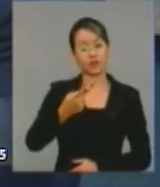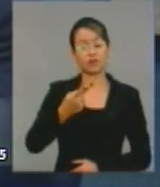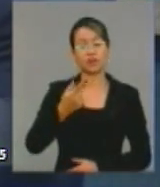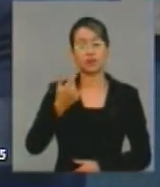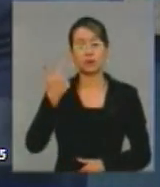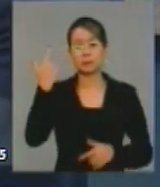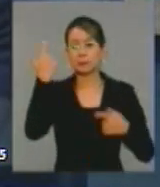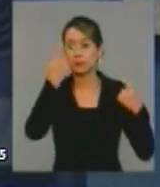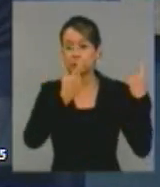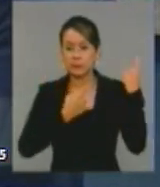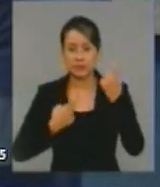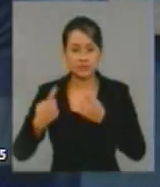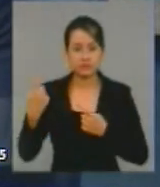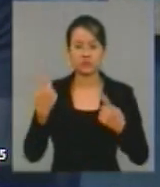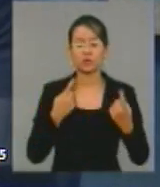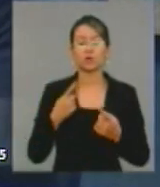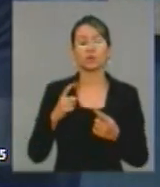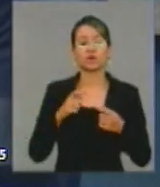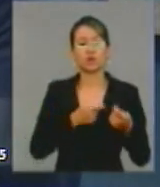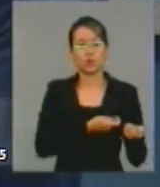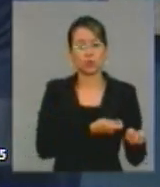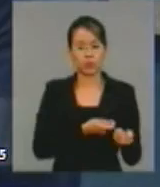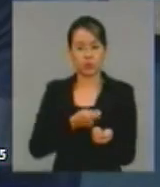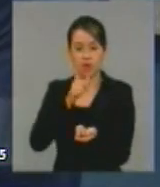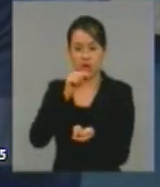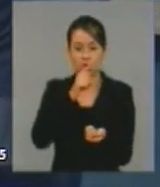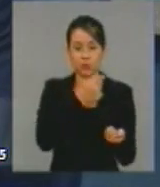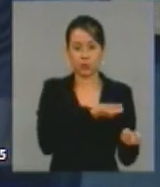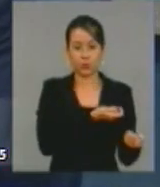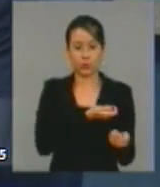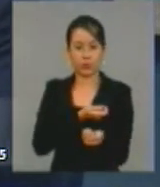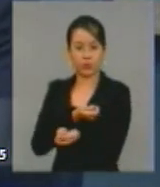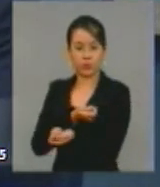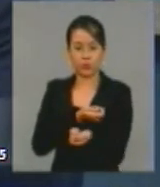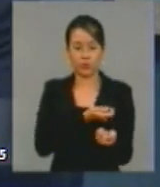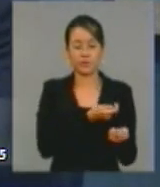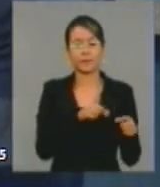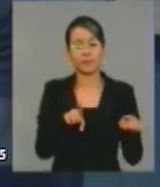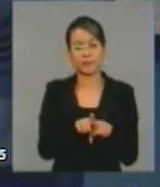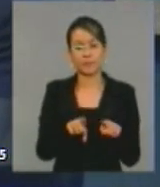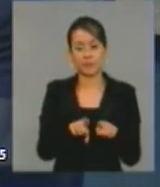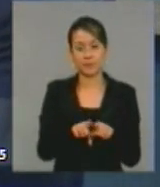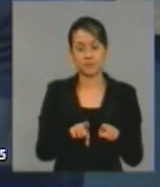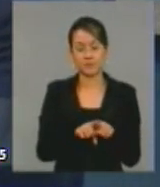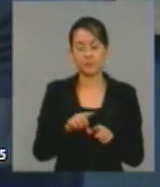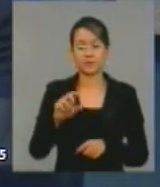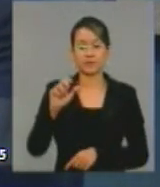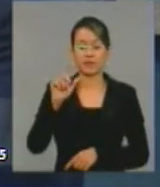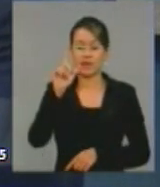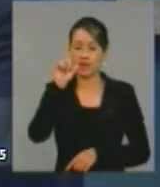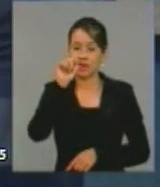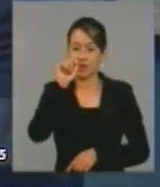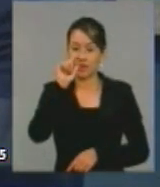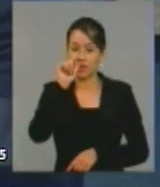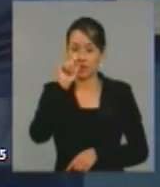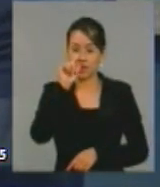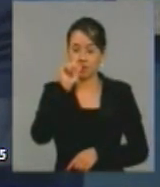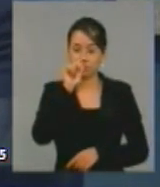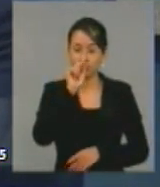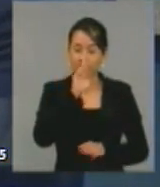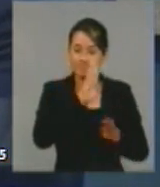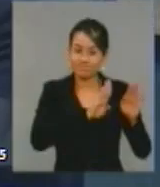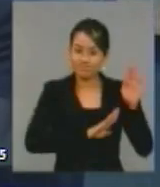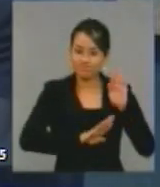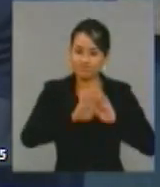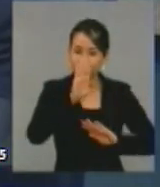com a questão da irrigação. Com relação ao controle da água, no nosso município, ele é como é em todo o estado do